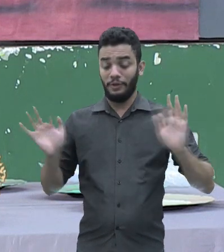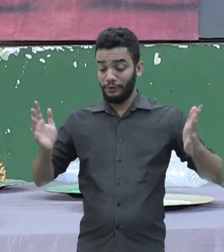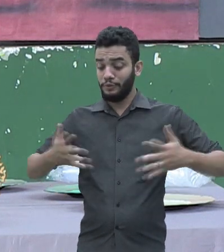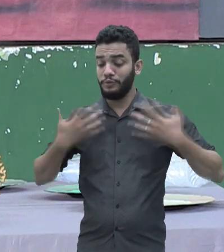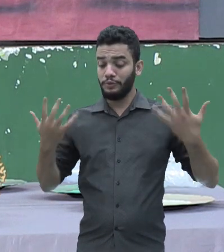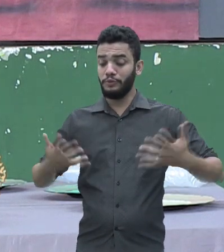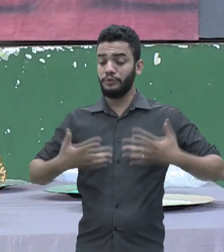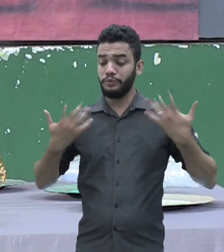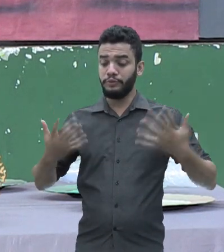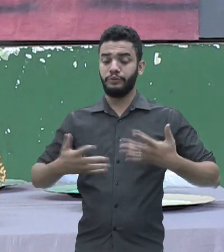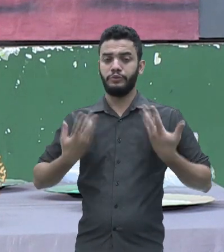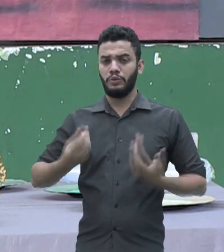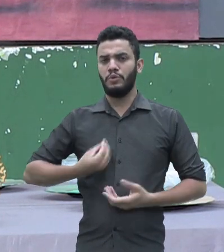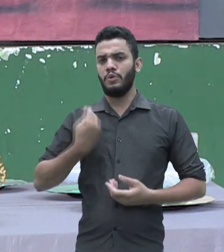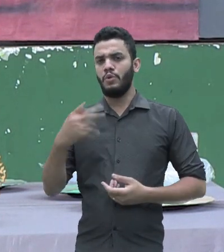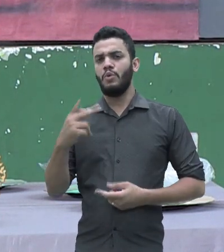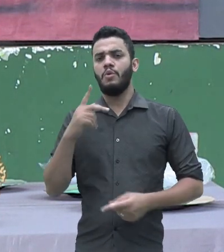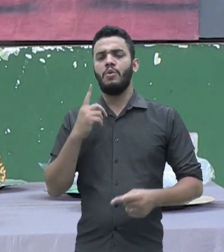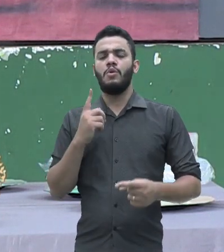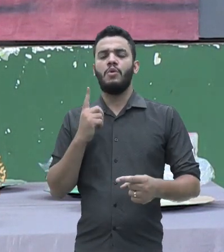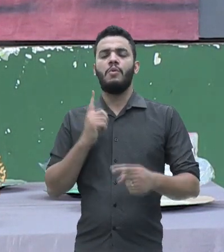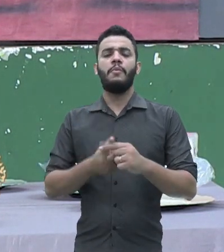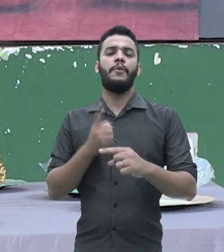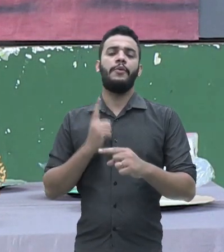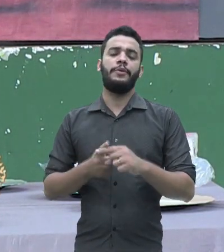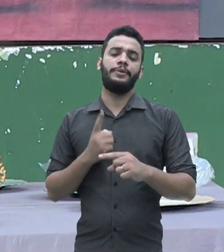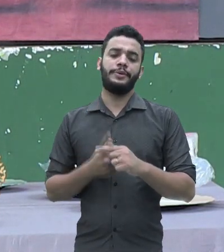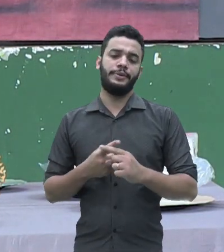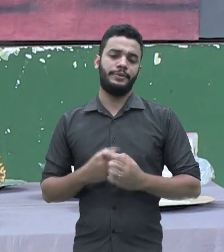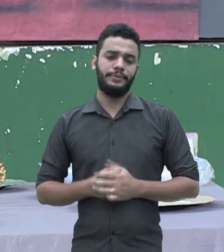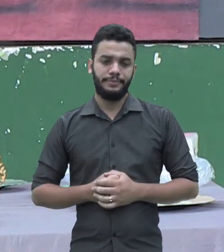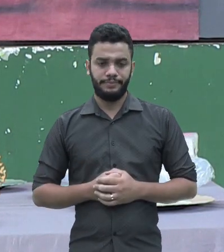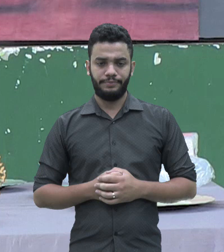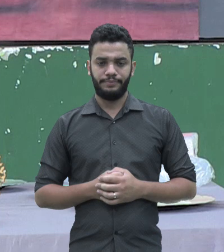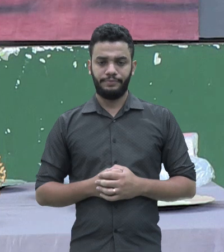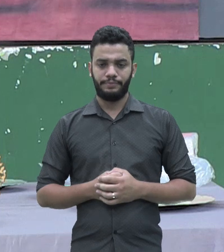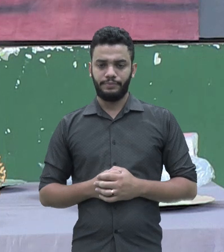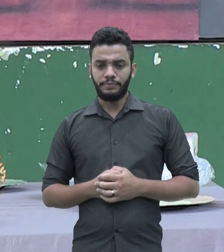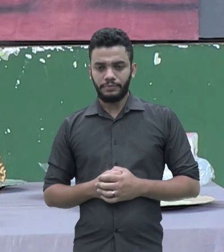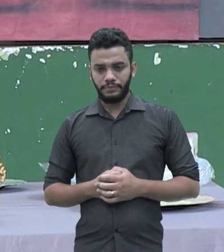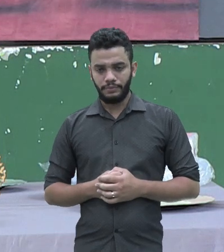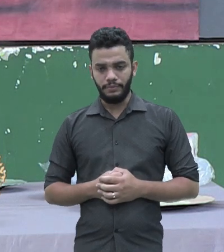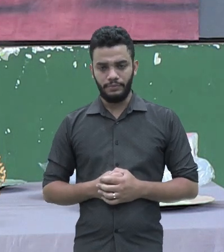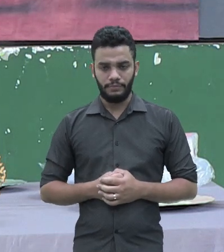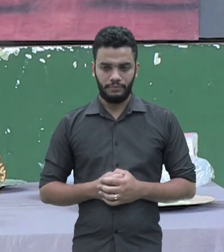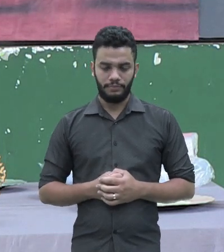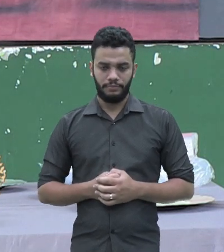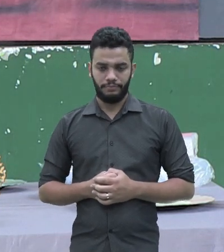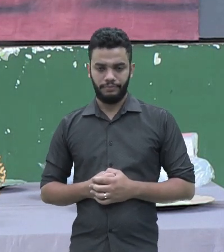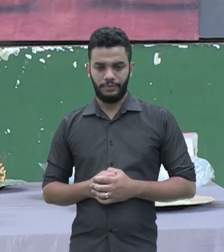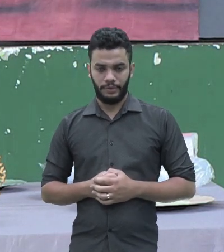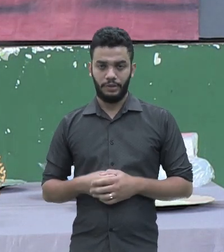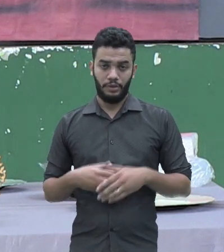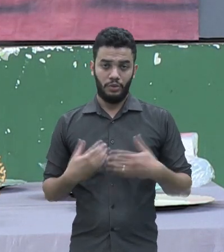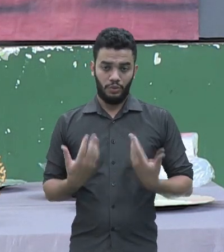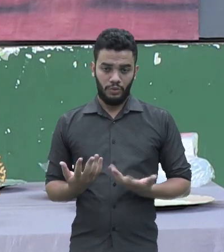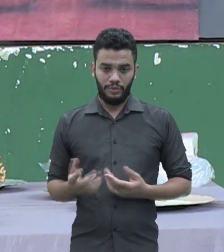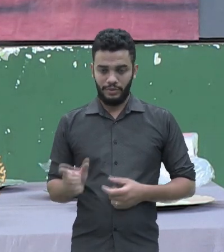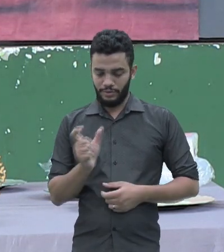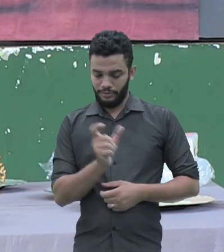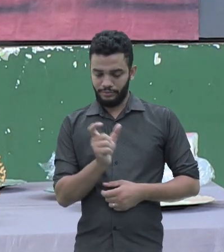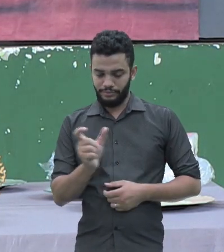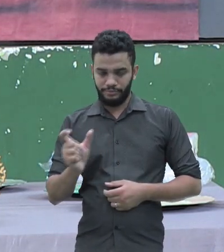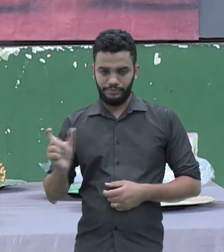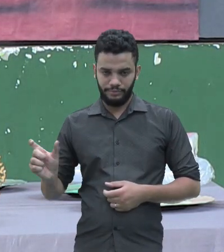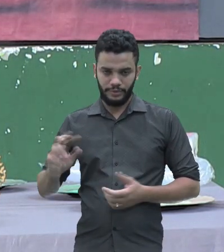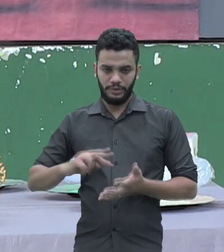Home. Family. Friends. And food. Então, são as coisas básicas, né? Os valores,